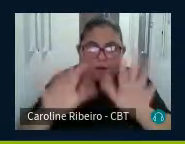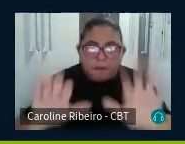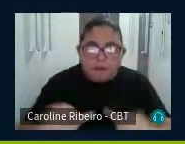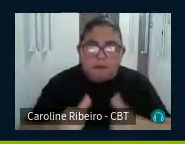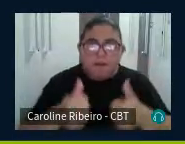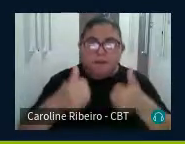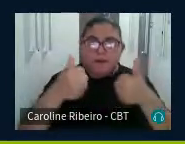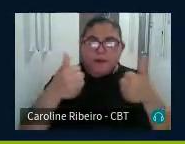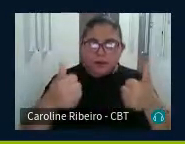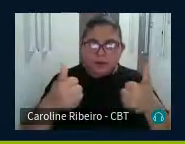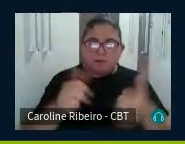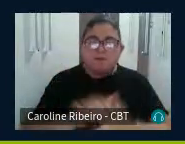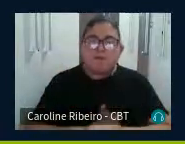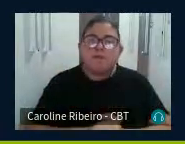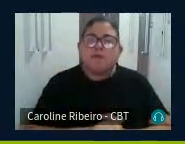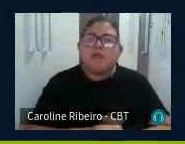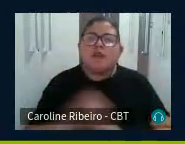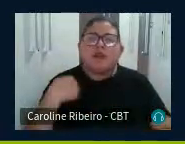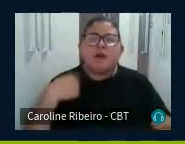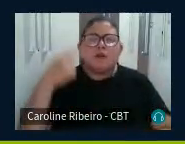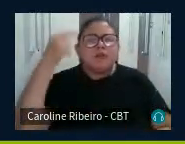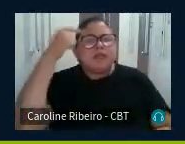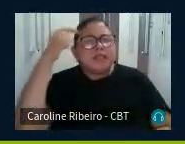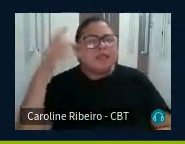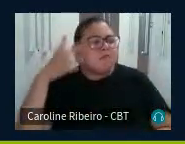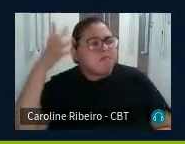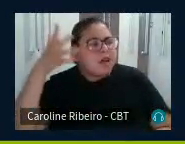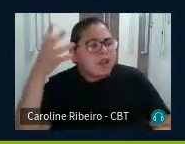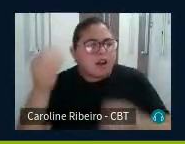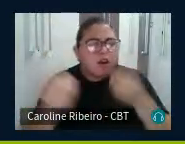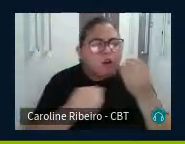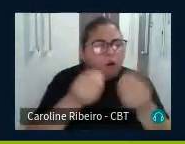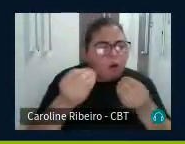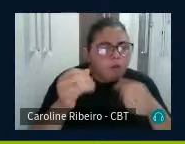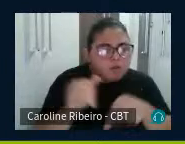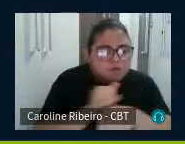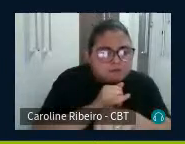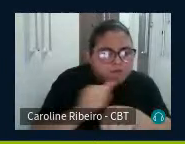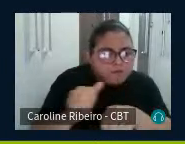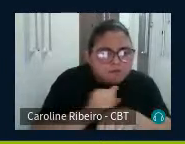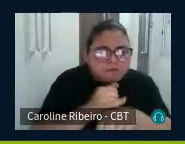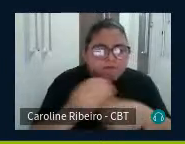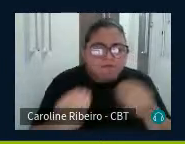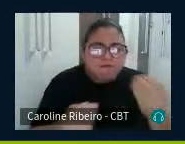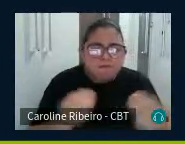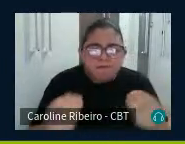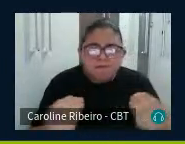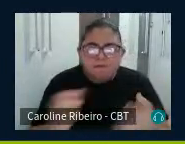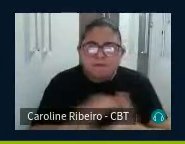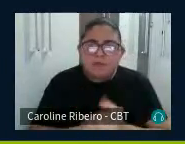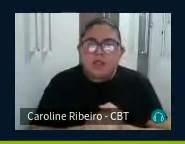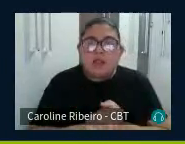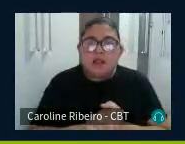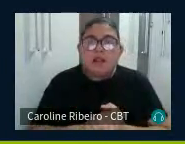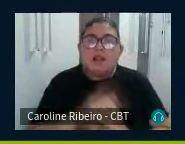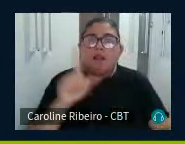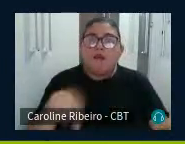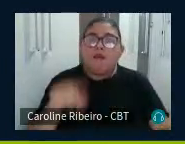como contribuir, eu resolvi passar para vocês a minha experiência de cursar uma graduação EAD.